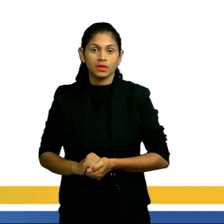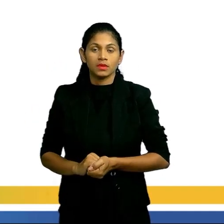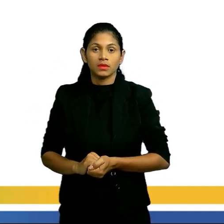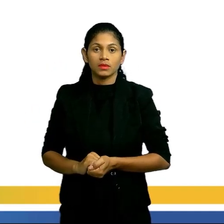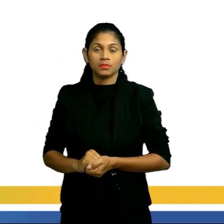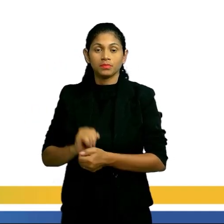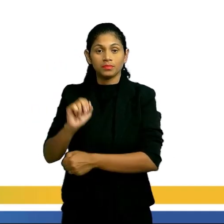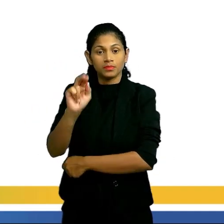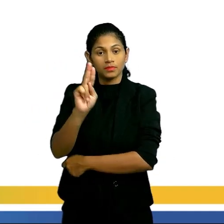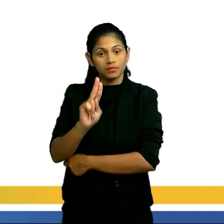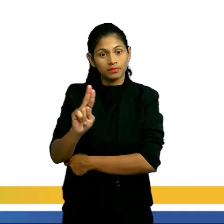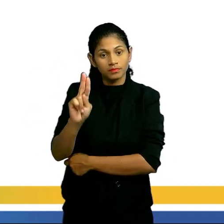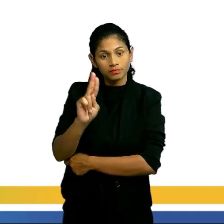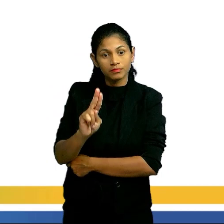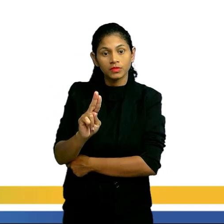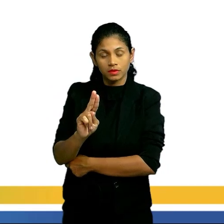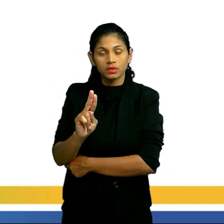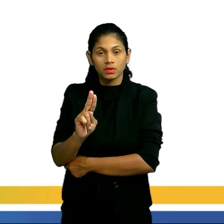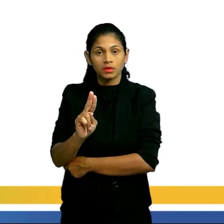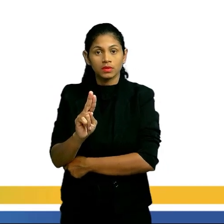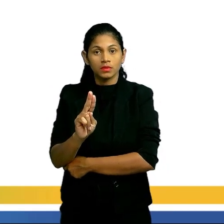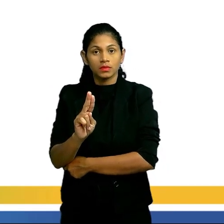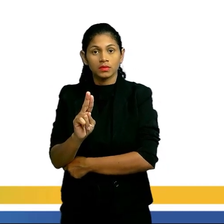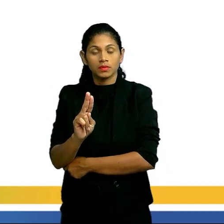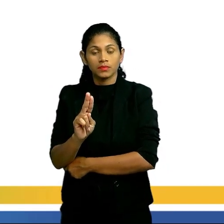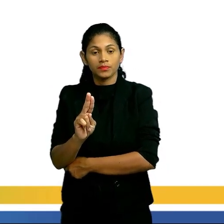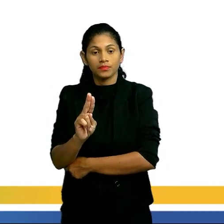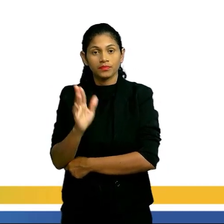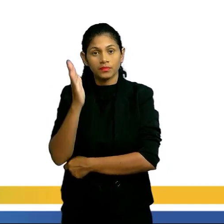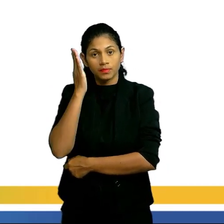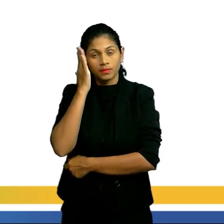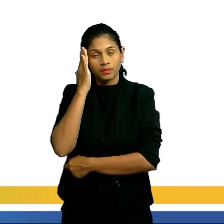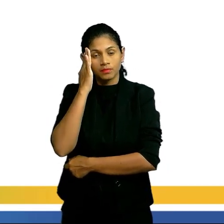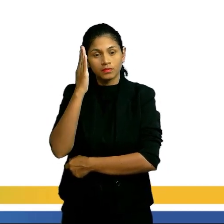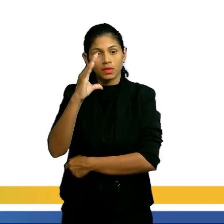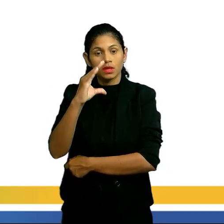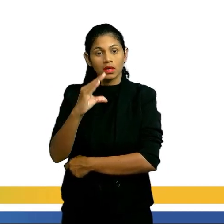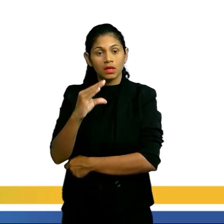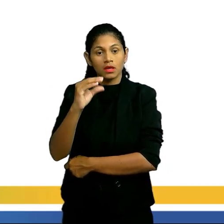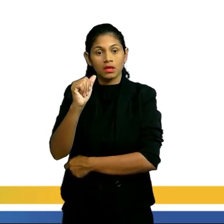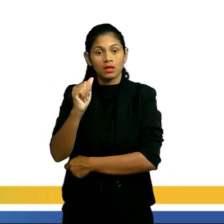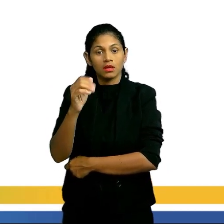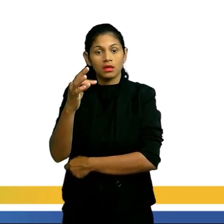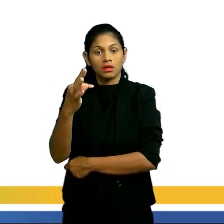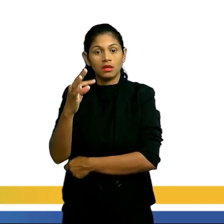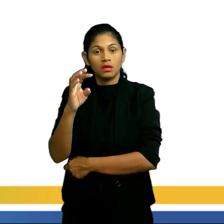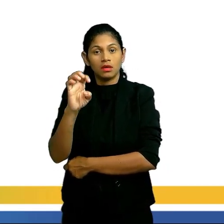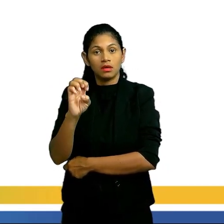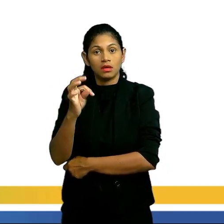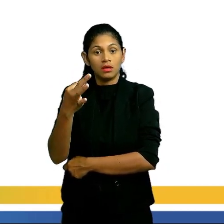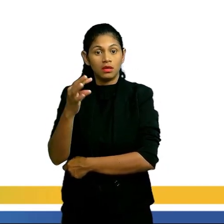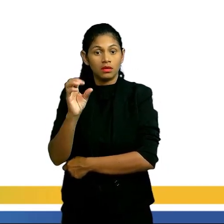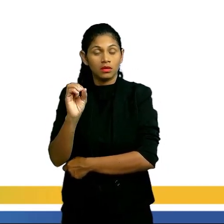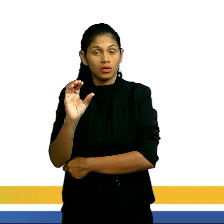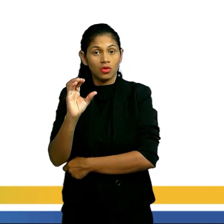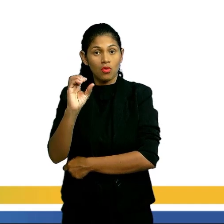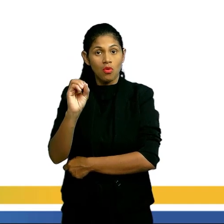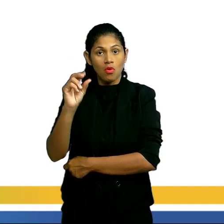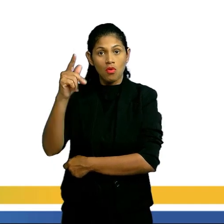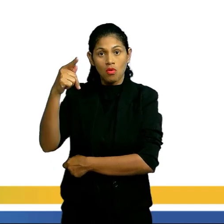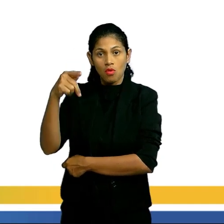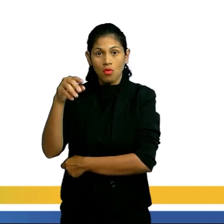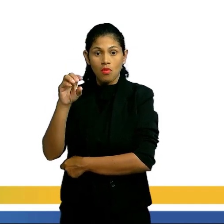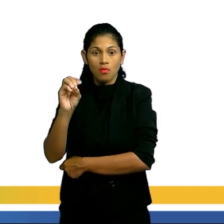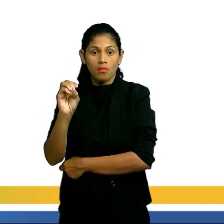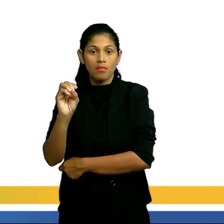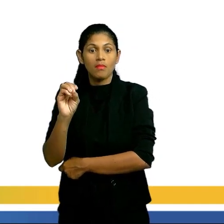Utilizaremos, como falei, razão trigonométrica. Então, sabendo cateto oposto, que seria a altura, a